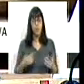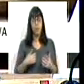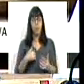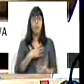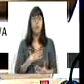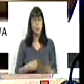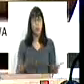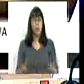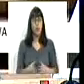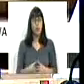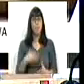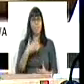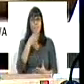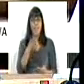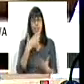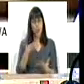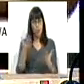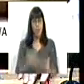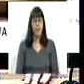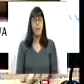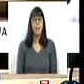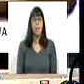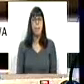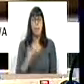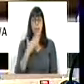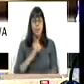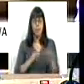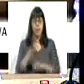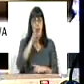eu tenho muito gosto em lhe dar. Muito obrigado. Muito obrigada, Sr. Ministro.